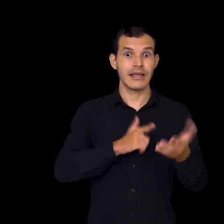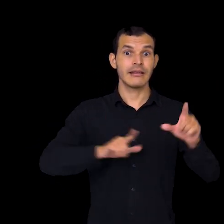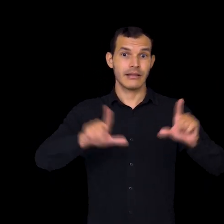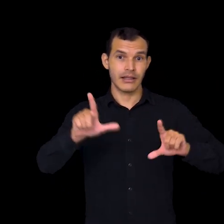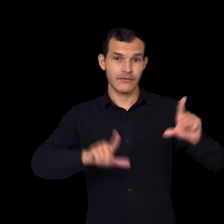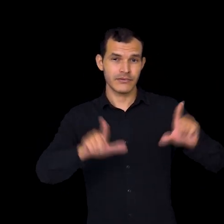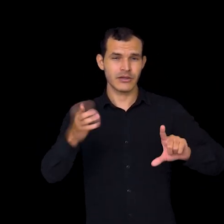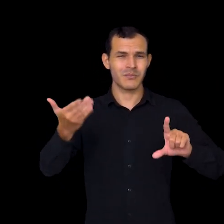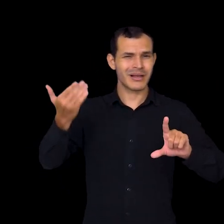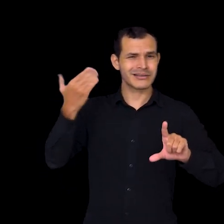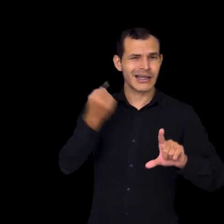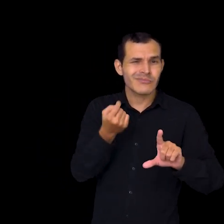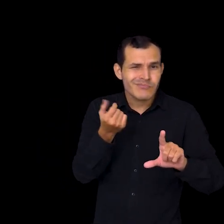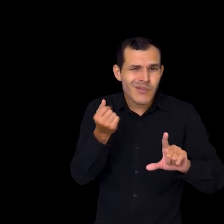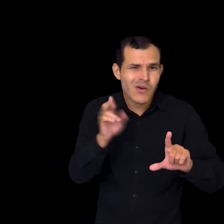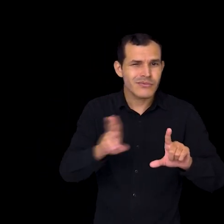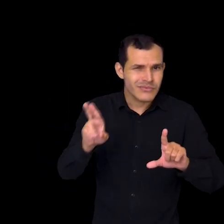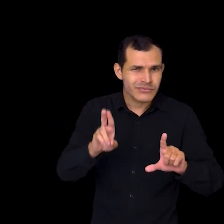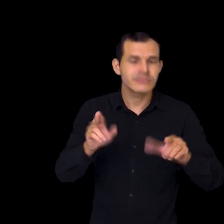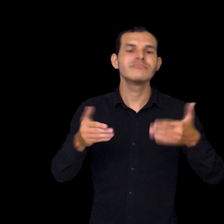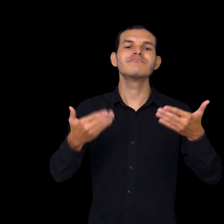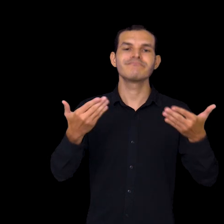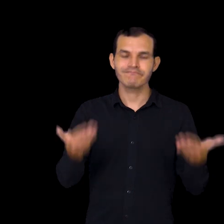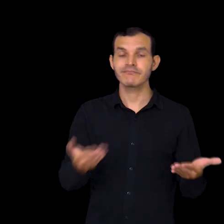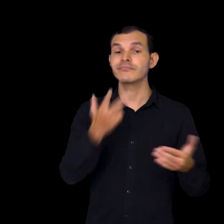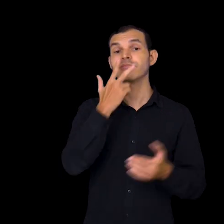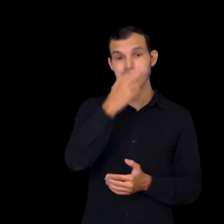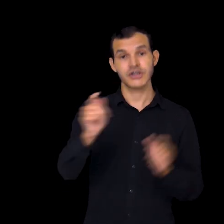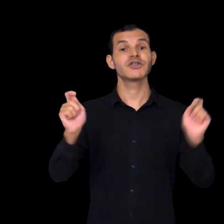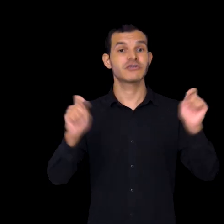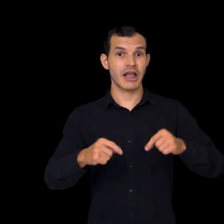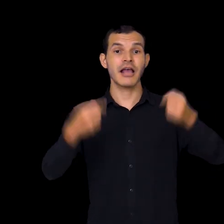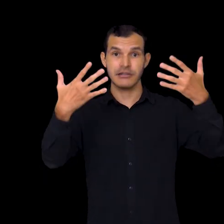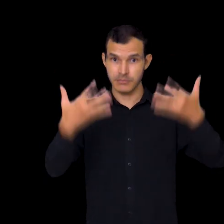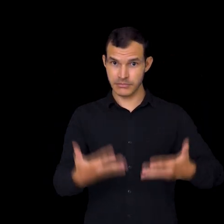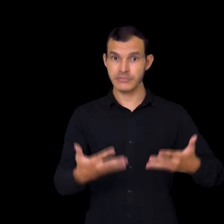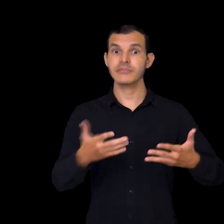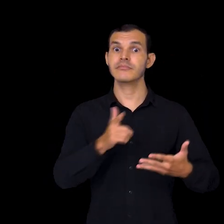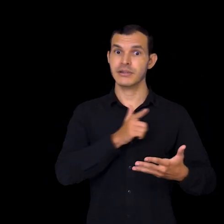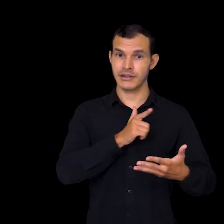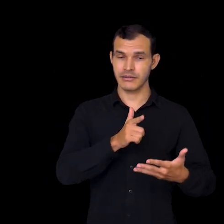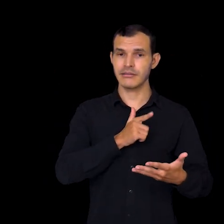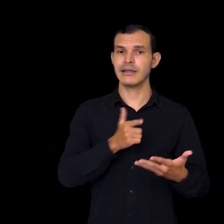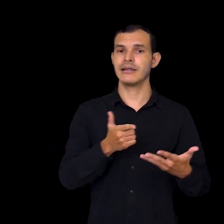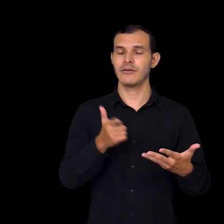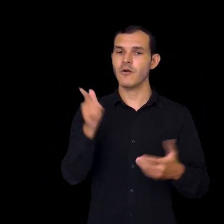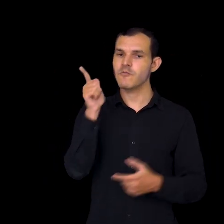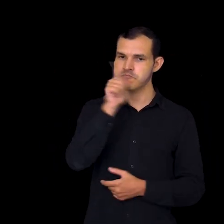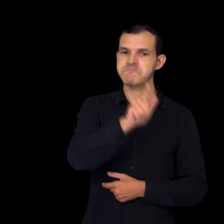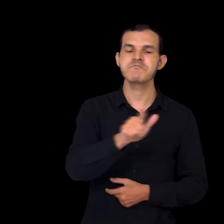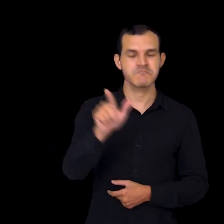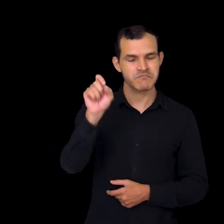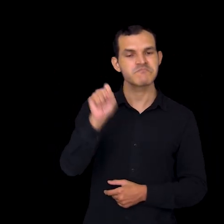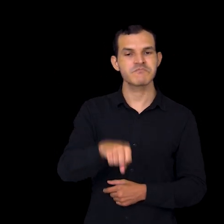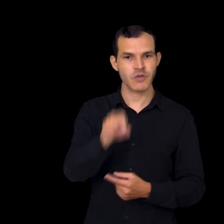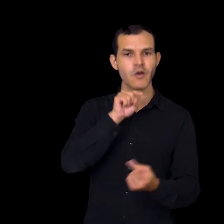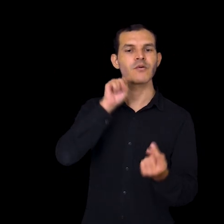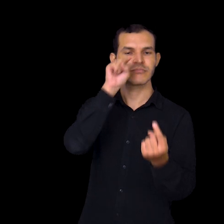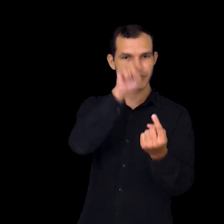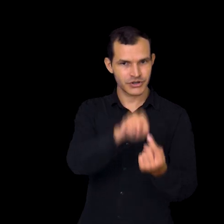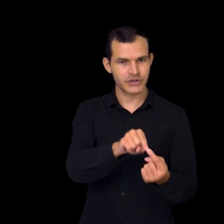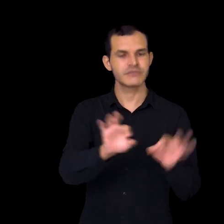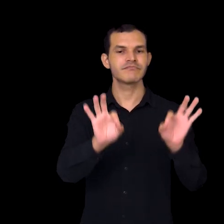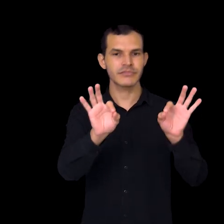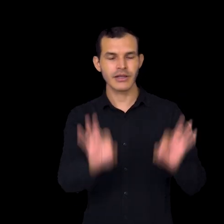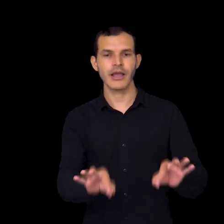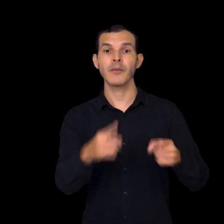né, televisão ainda pouco difundida. Então, acho que a gente pode dizer que essa tarefa ela é bem cumprida, no sentido de